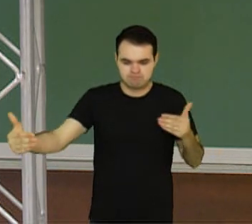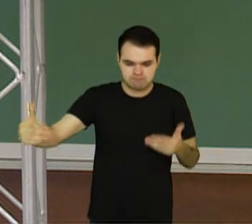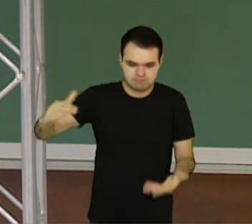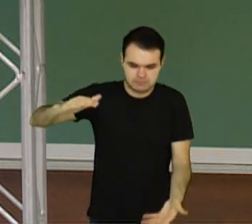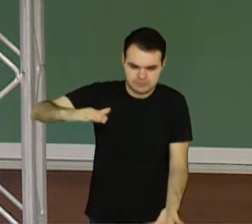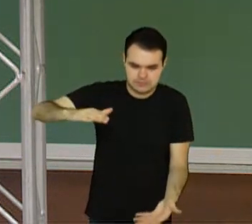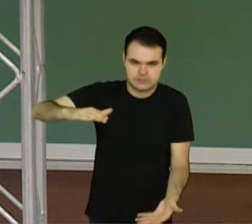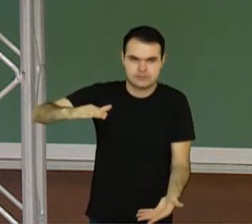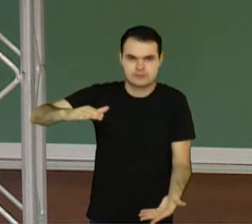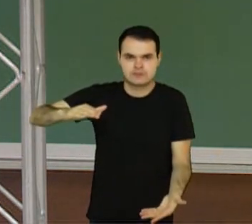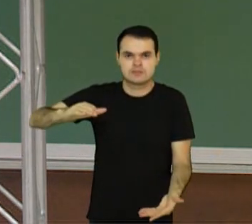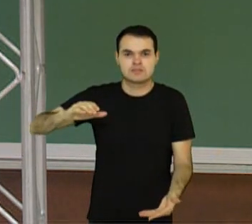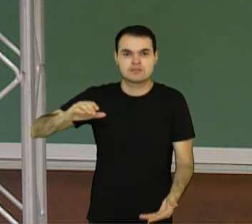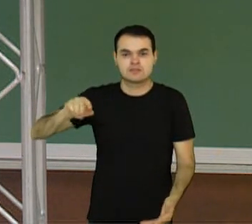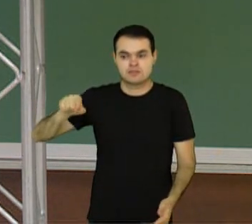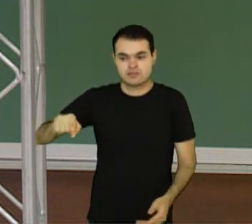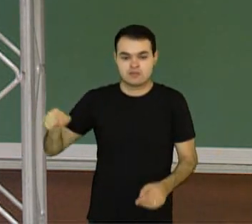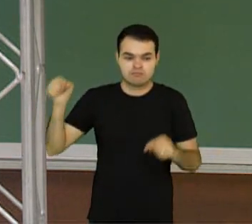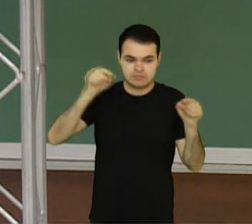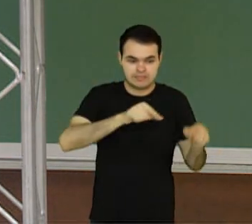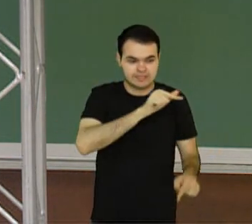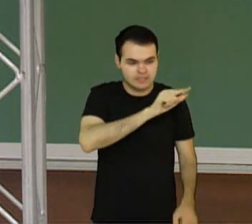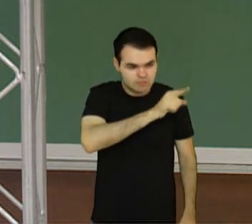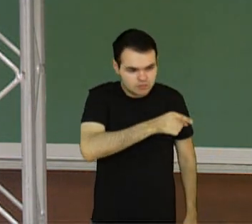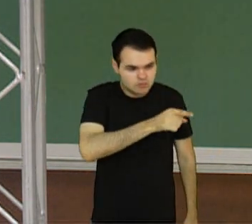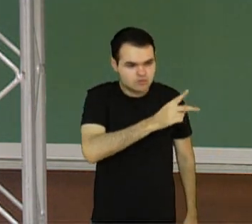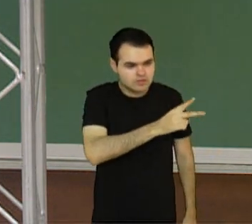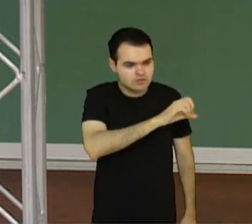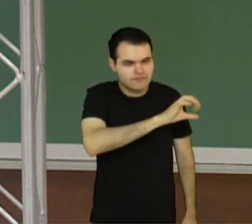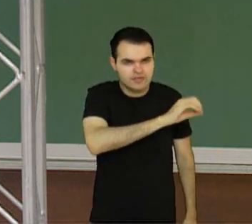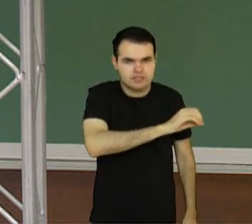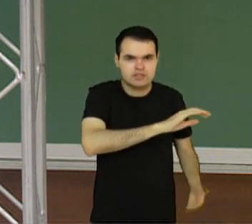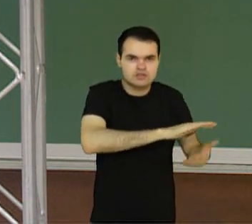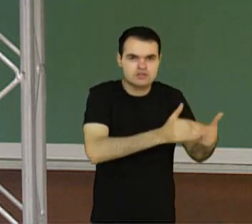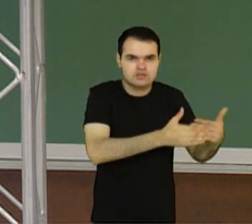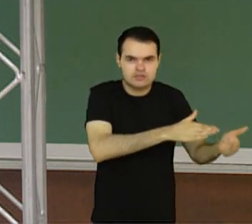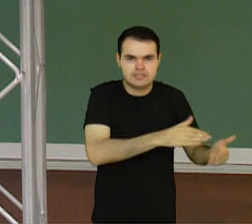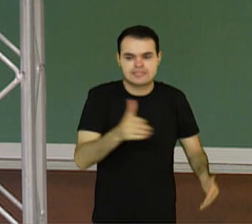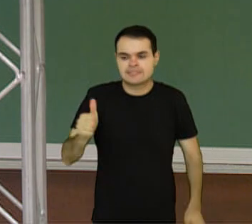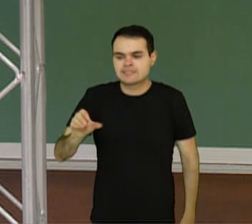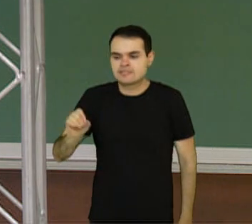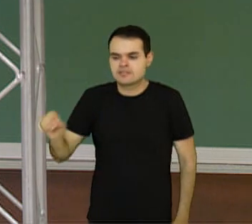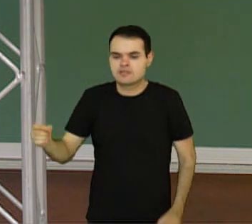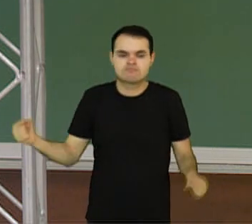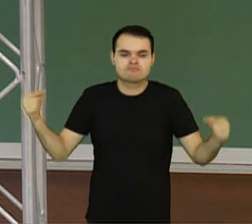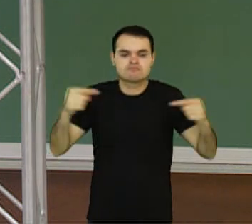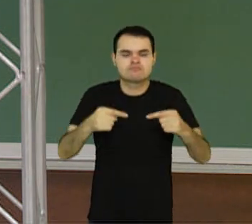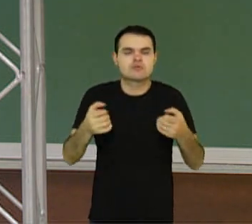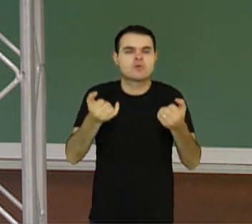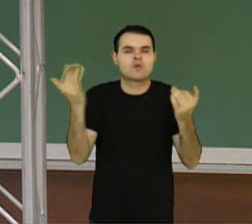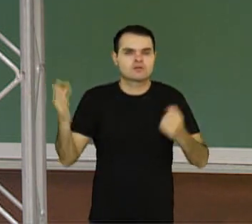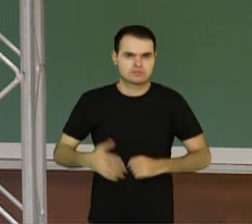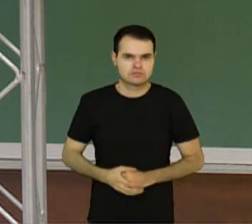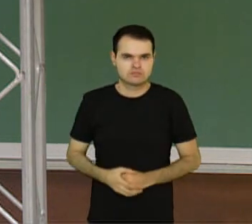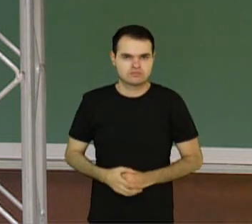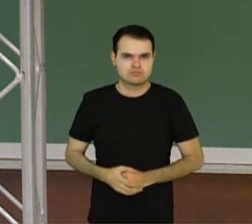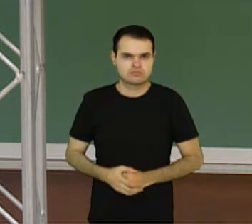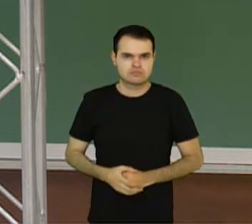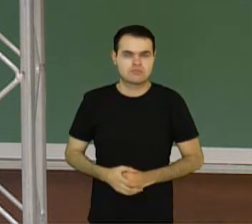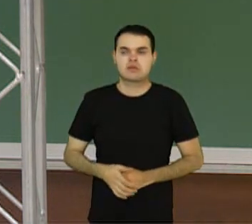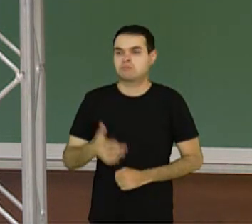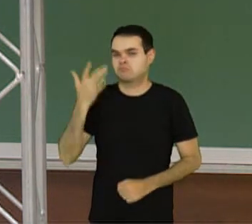está para 7.290 tijolos e 100 sacos de cimento está para quanto? Como nós ainda